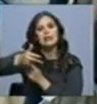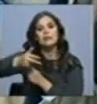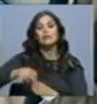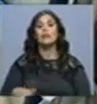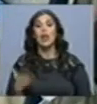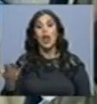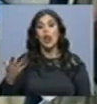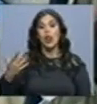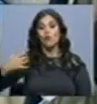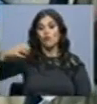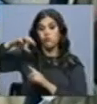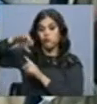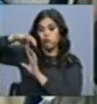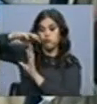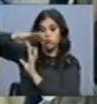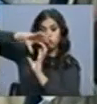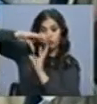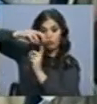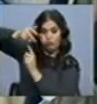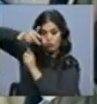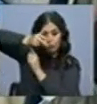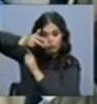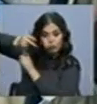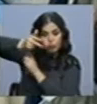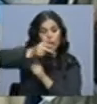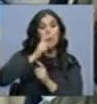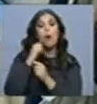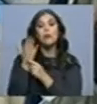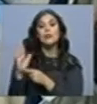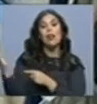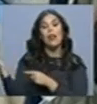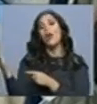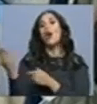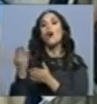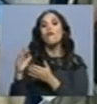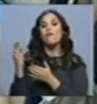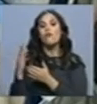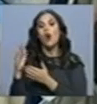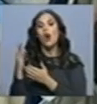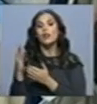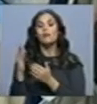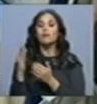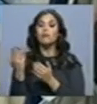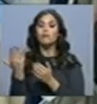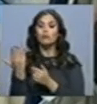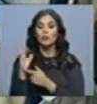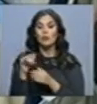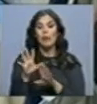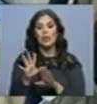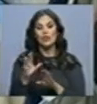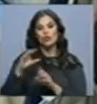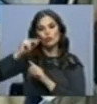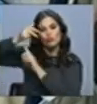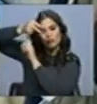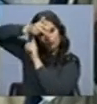drones que futuramente podem ser utilizados para fazer pequenas operações, olha, no exterior da Estação Espacial Internacional, por exemplo. Agora, estes